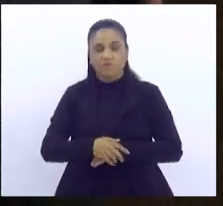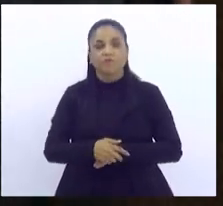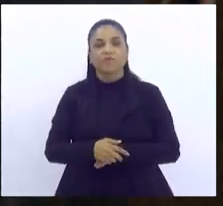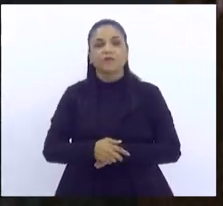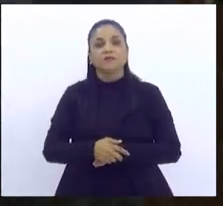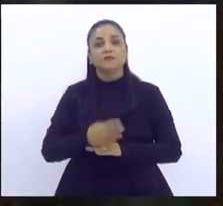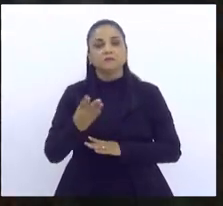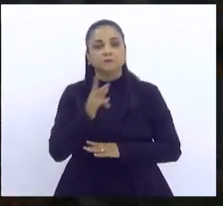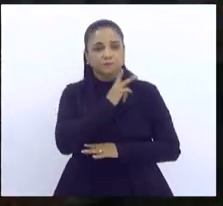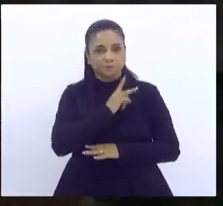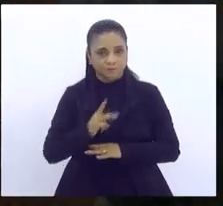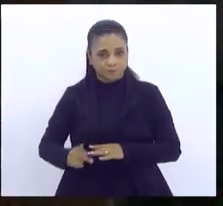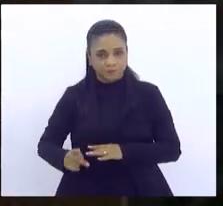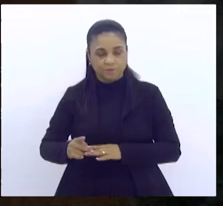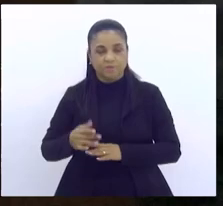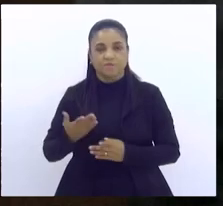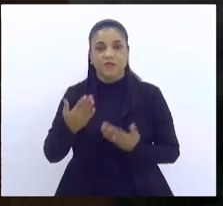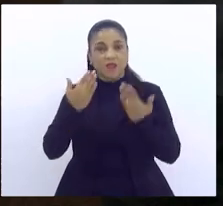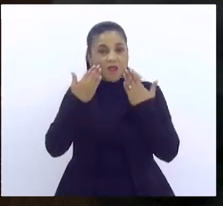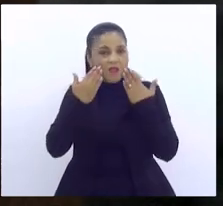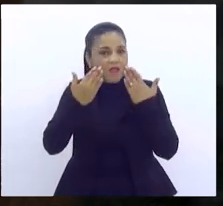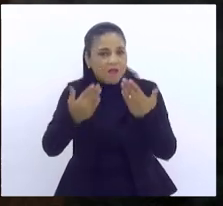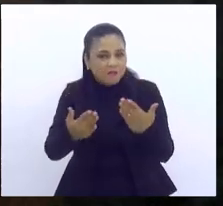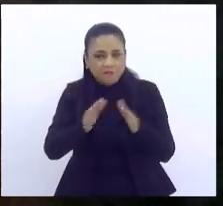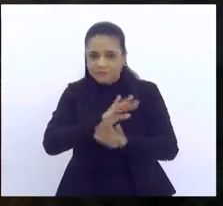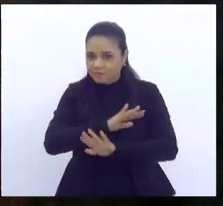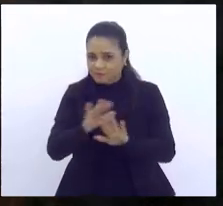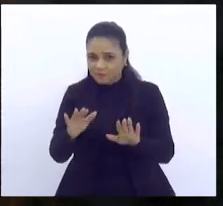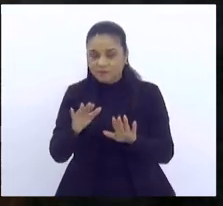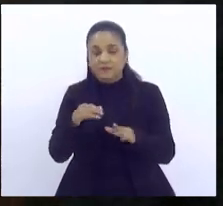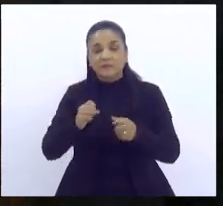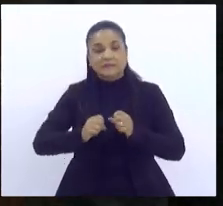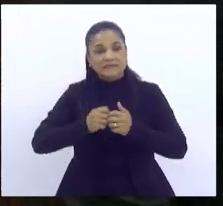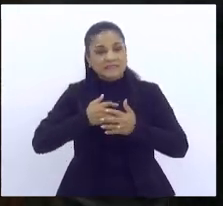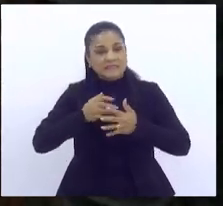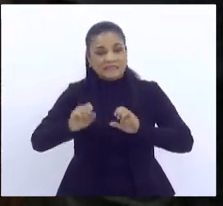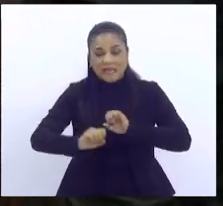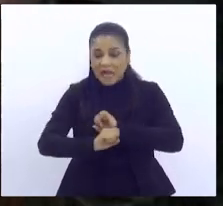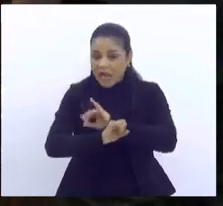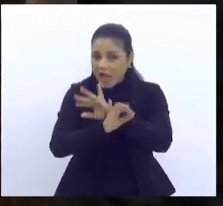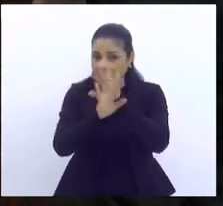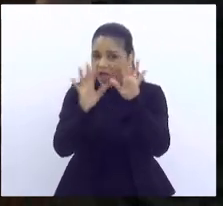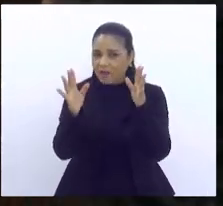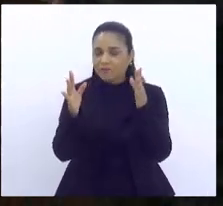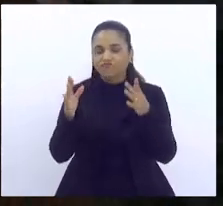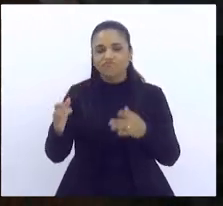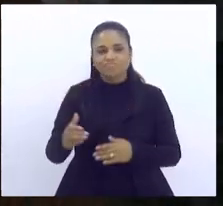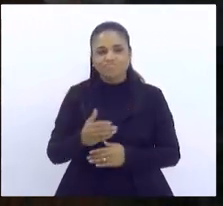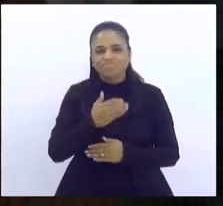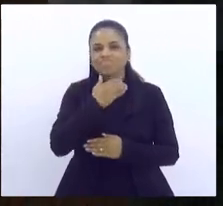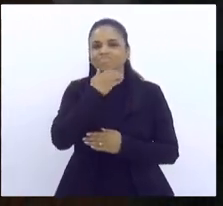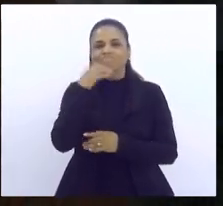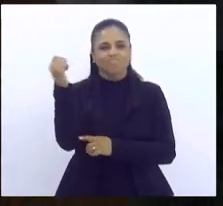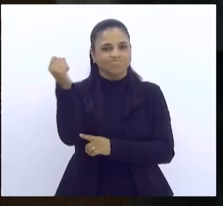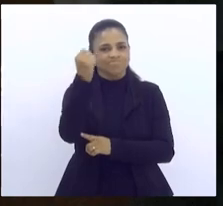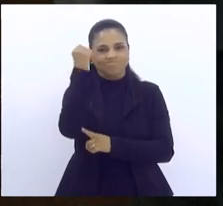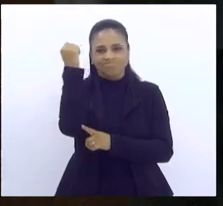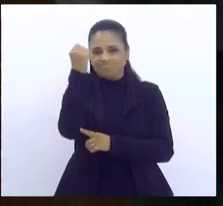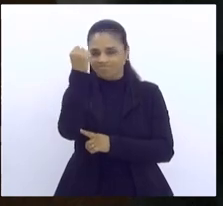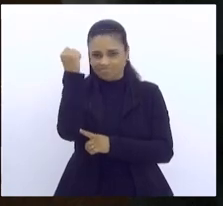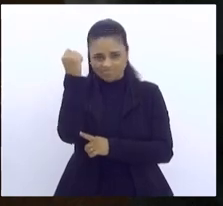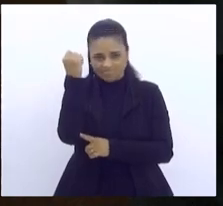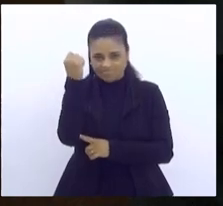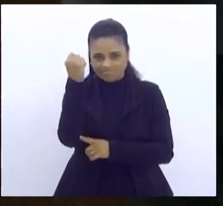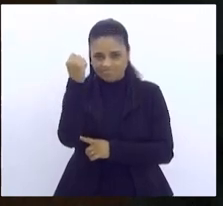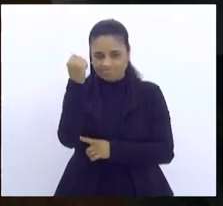presidente, evidencia-se que nós estamos vivendo uma crise sem precedentes,